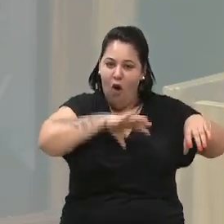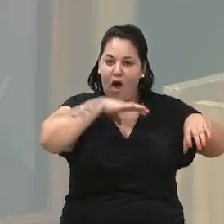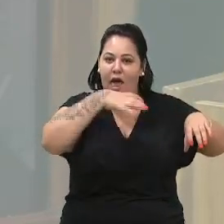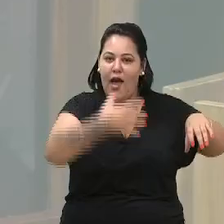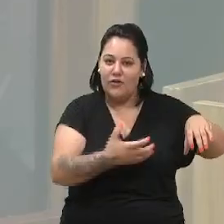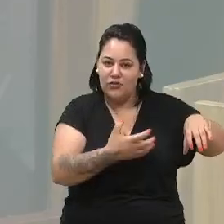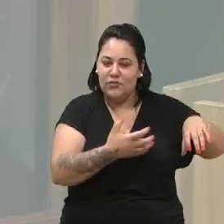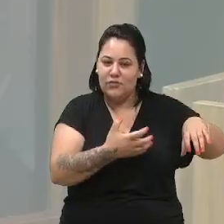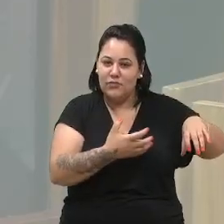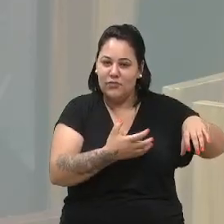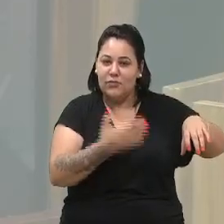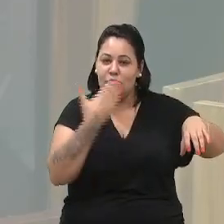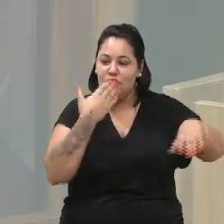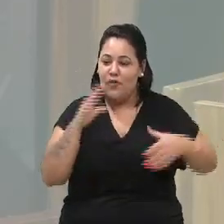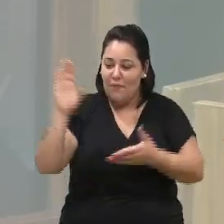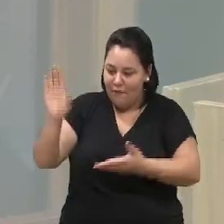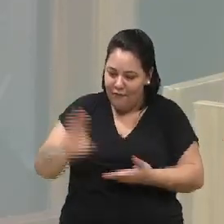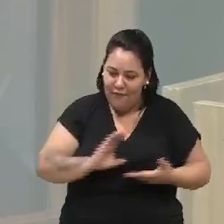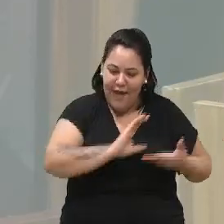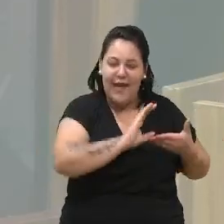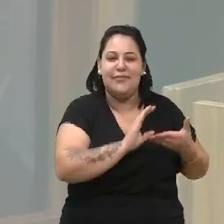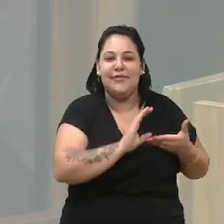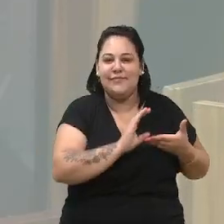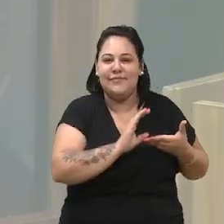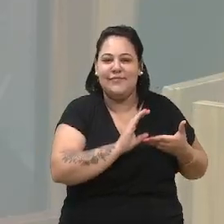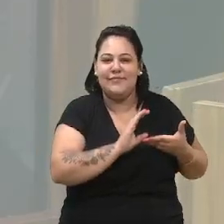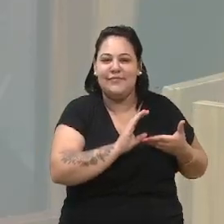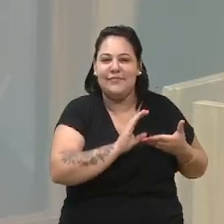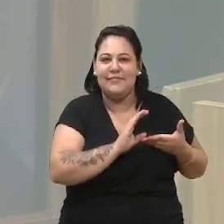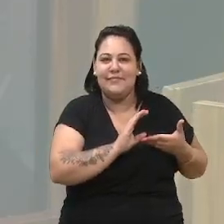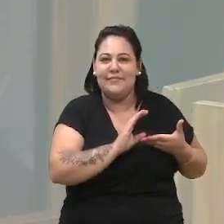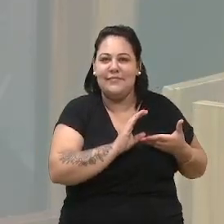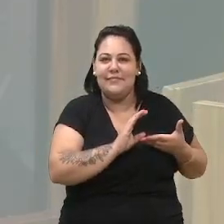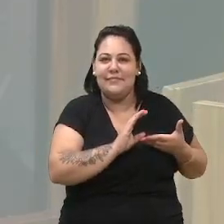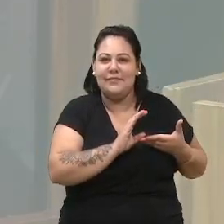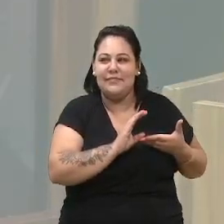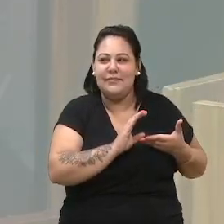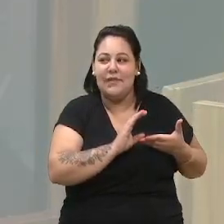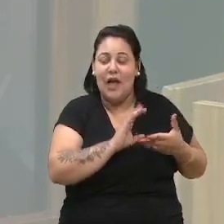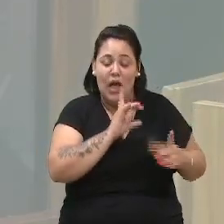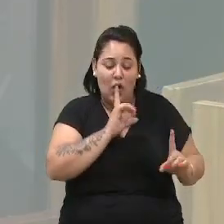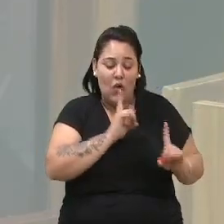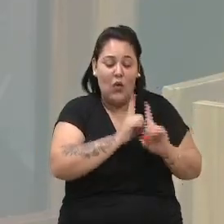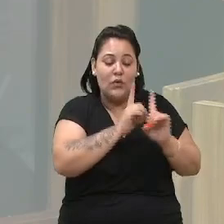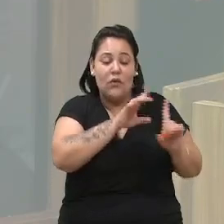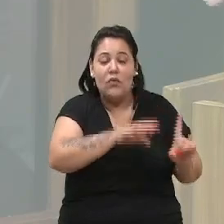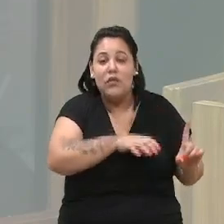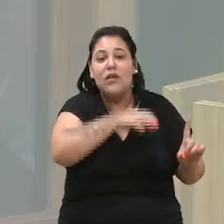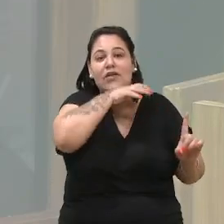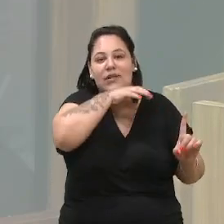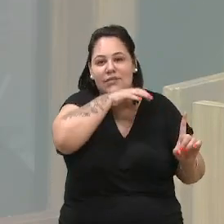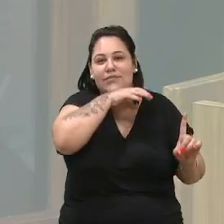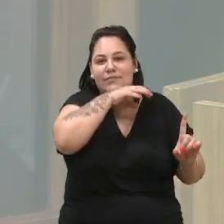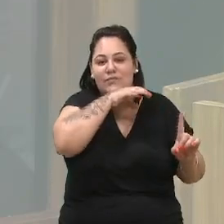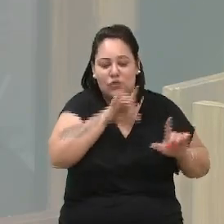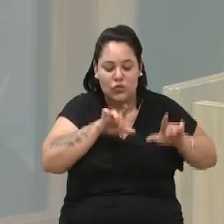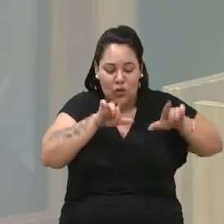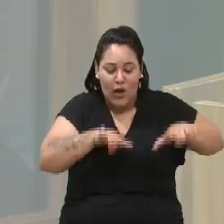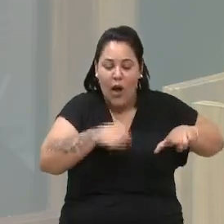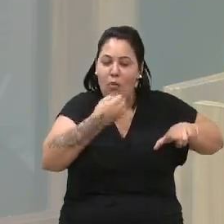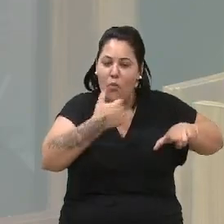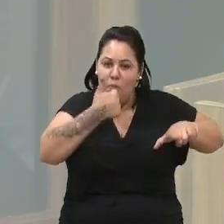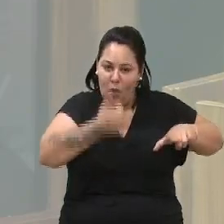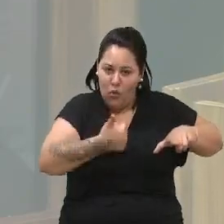despender recurso. O mais adequado ali seria encontrar um terreno numa geografia, numa